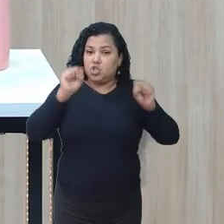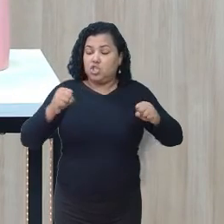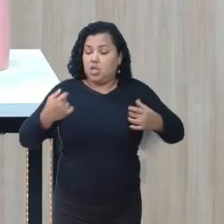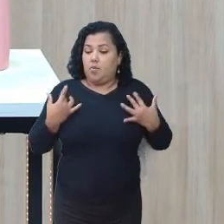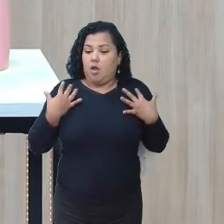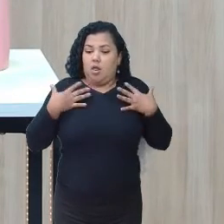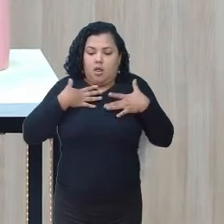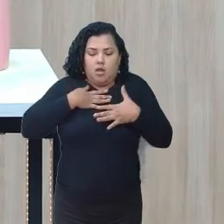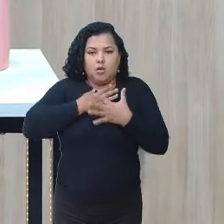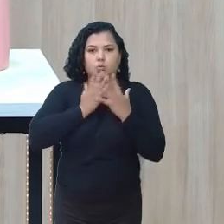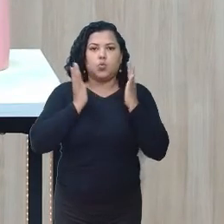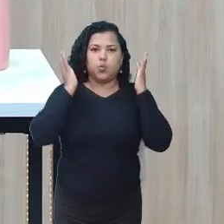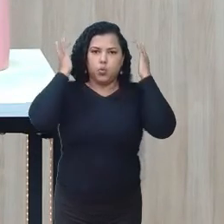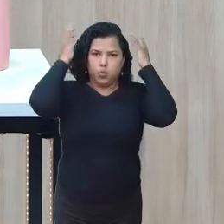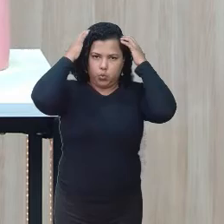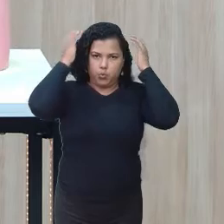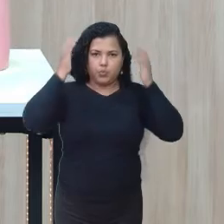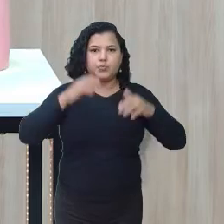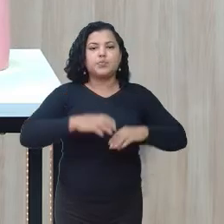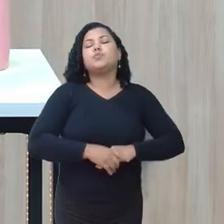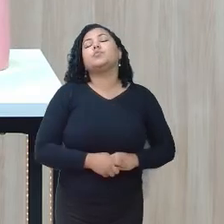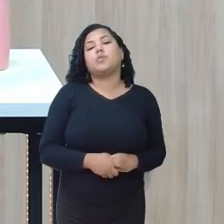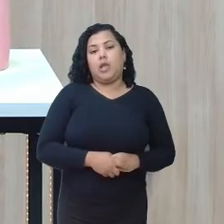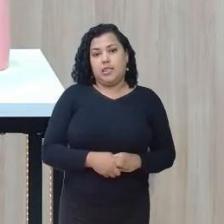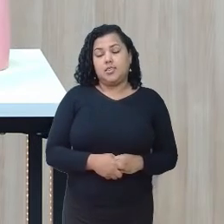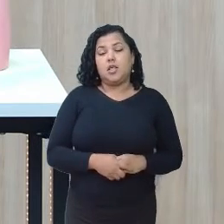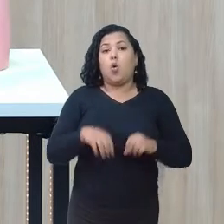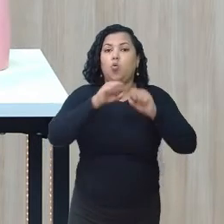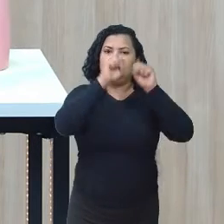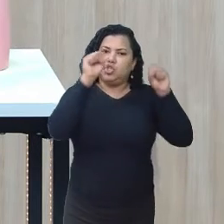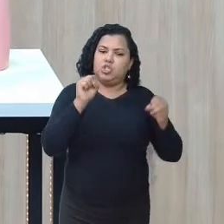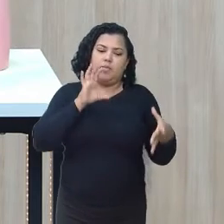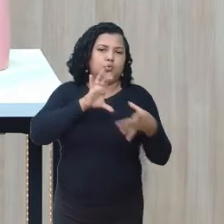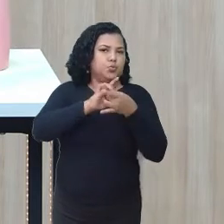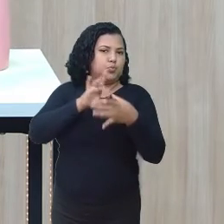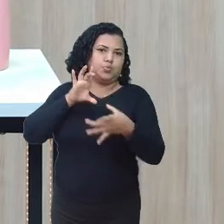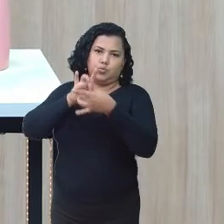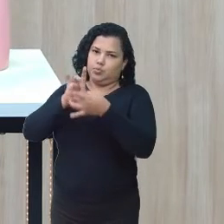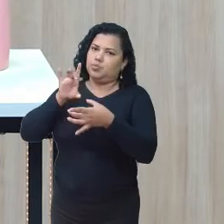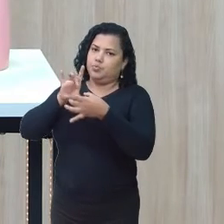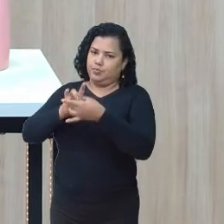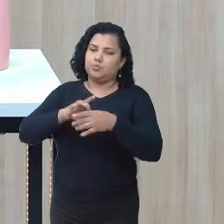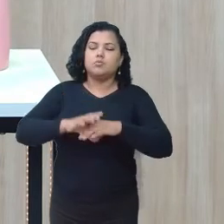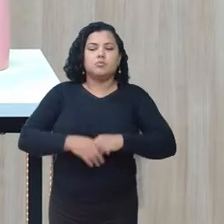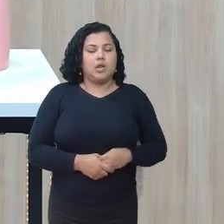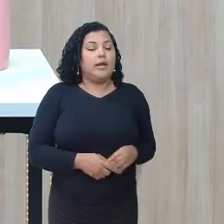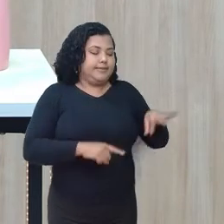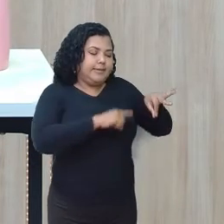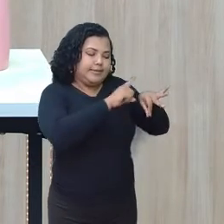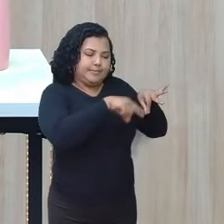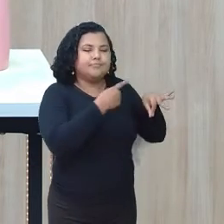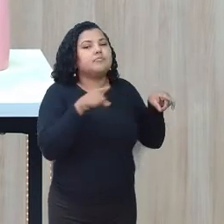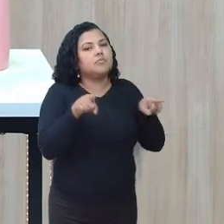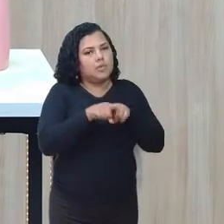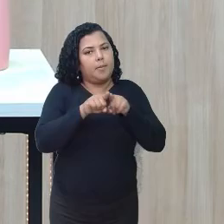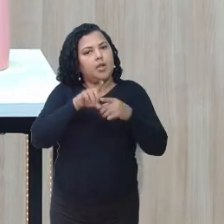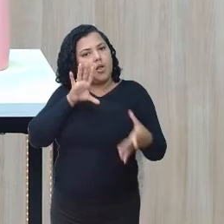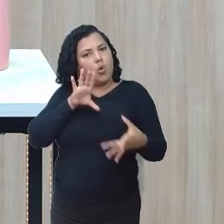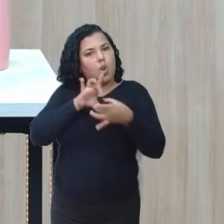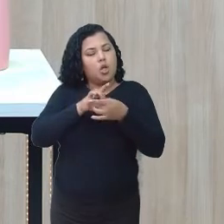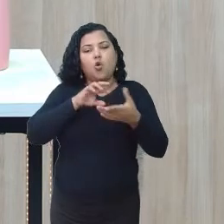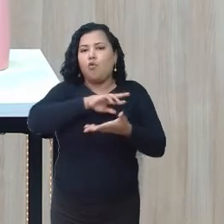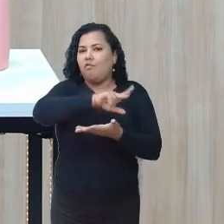Nós vimos em aulas anteriores que os sistemas estão interligados. Então, o sistema genital também está interligado